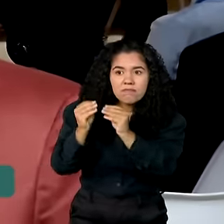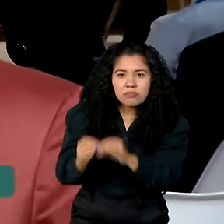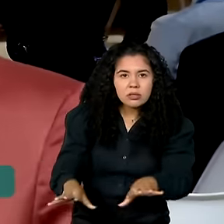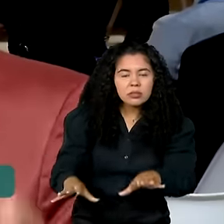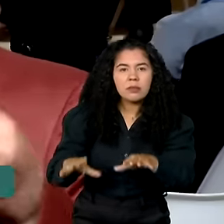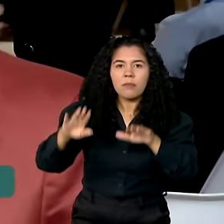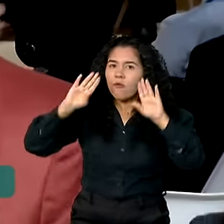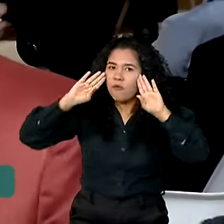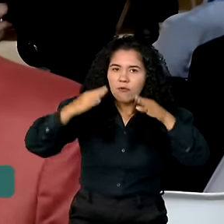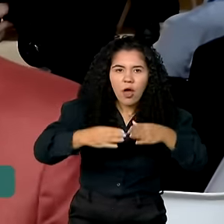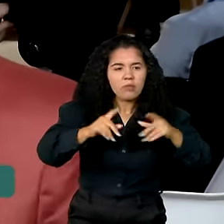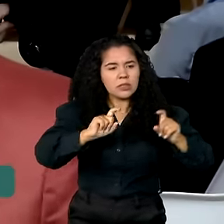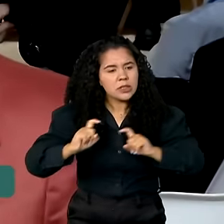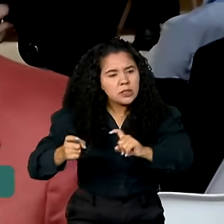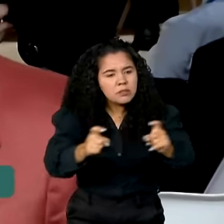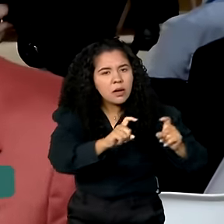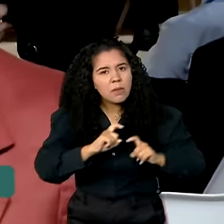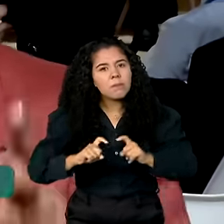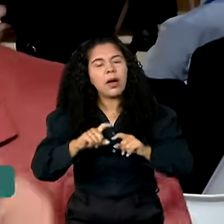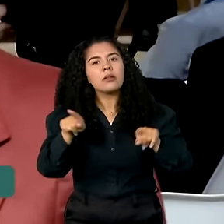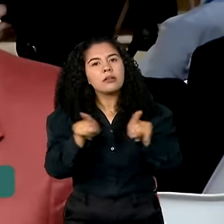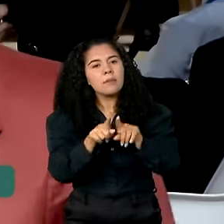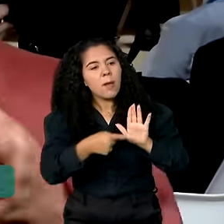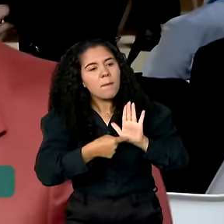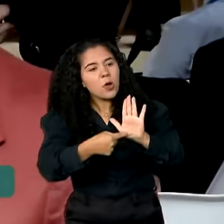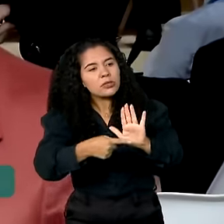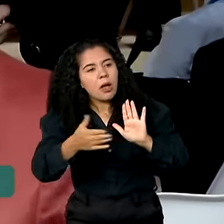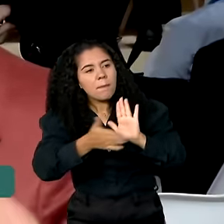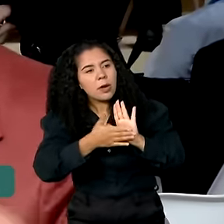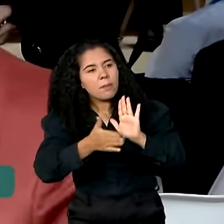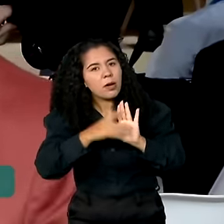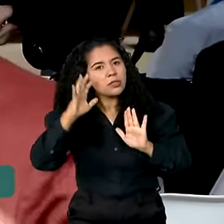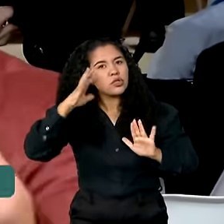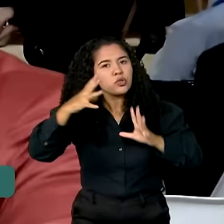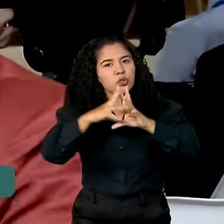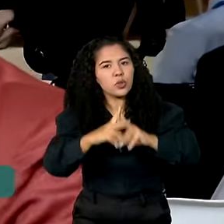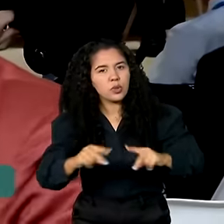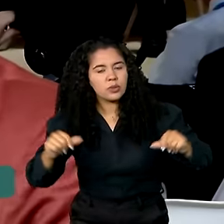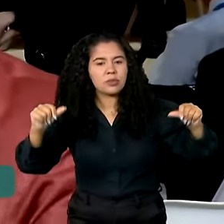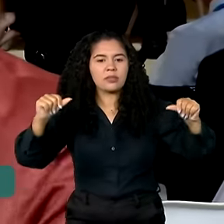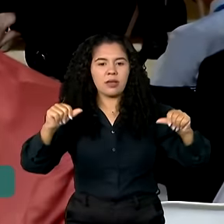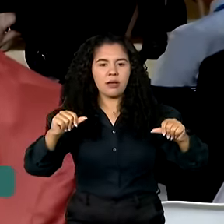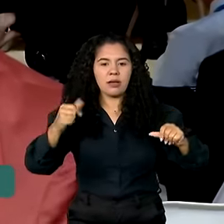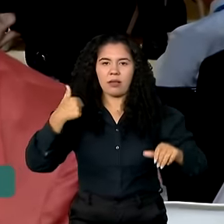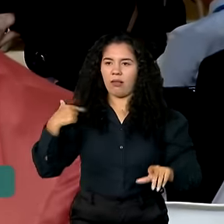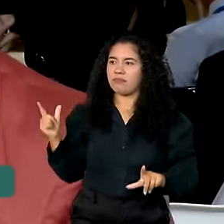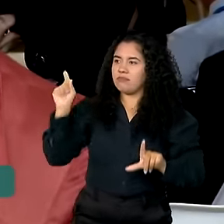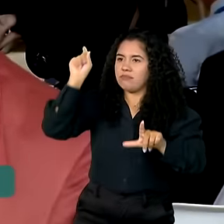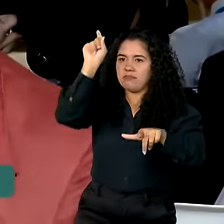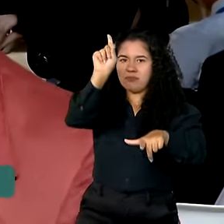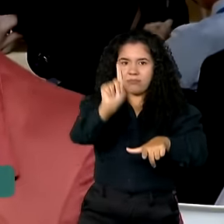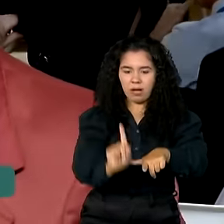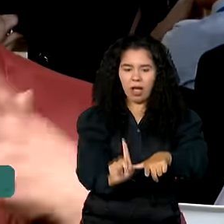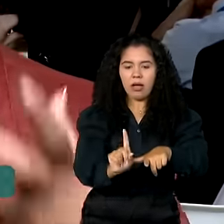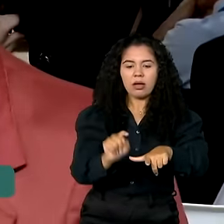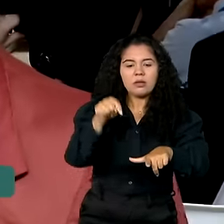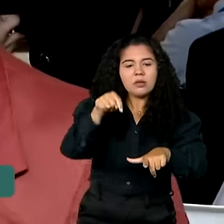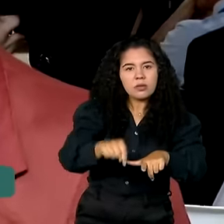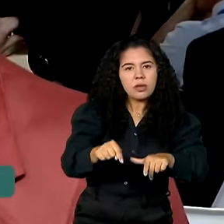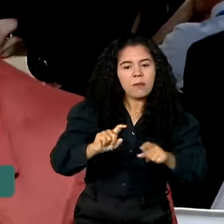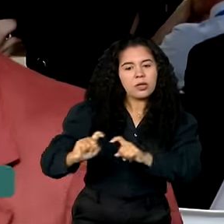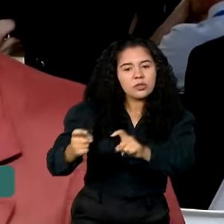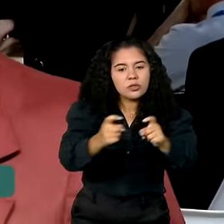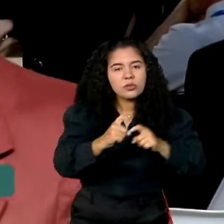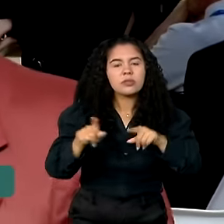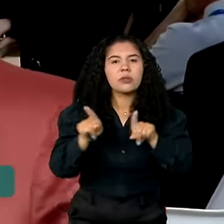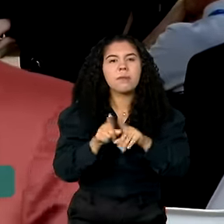do debate, para apresentar as soluções. Acho que o acidente ele trouxe a gente até esse lugar, esse abismo que a gente vive hoje, que é a crise climática, esse processo de